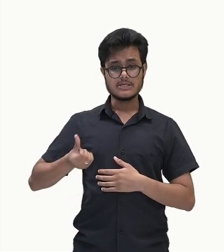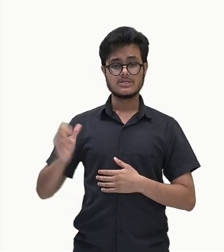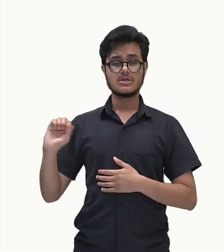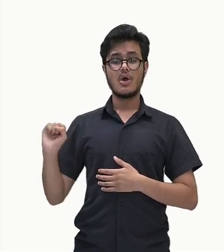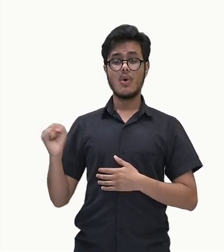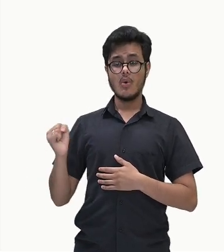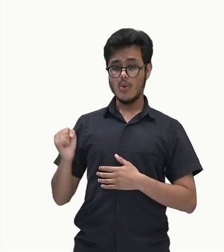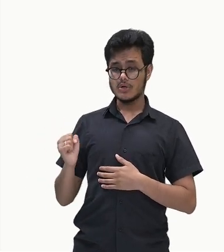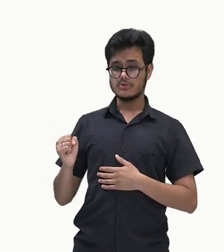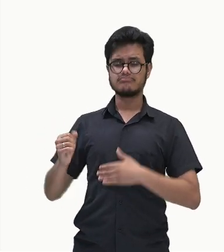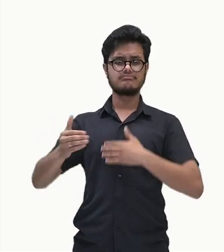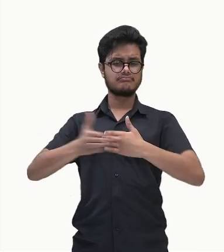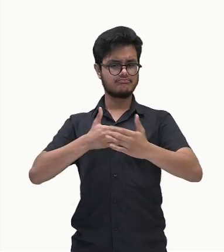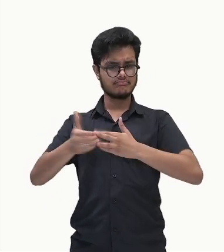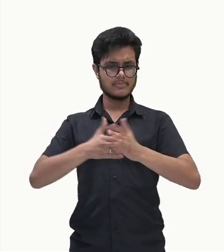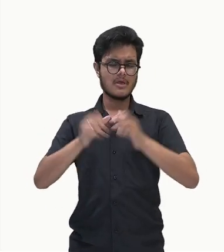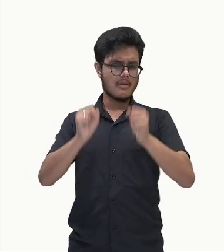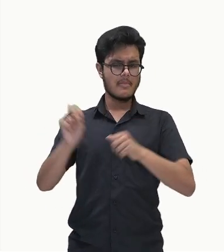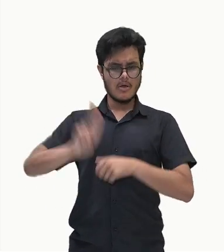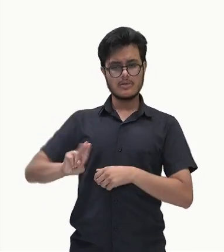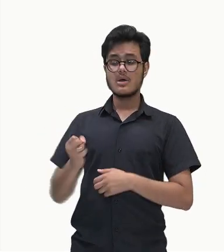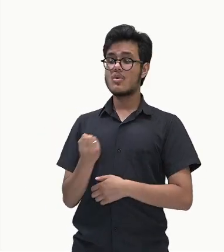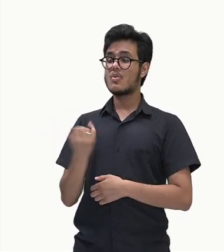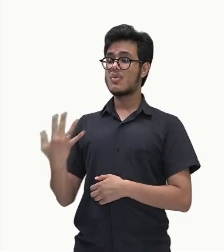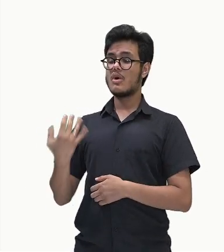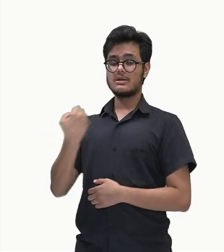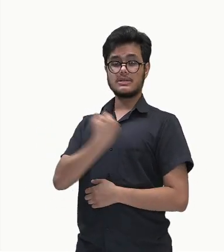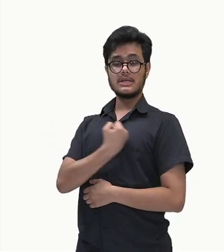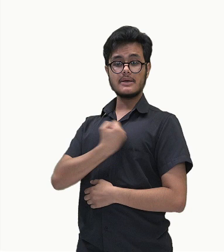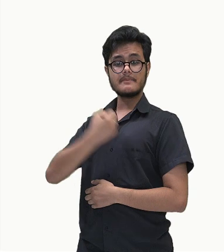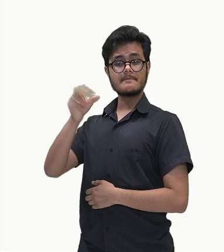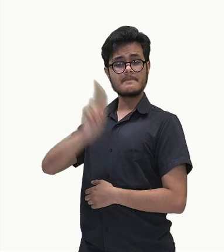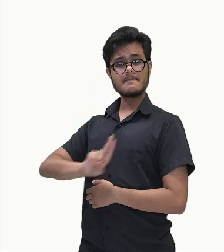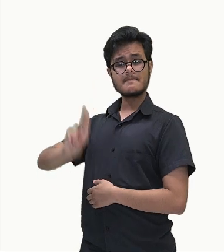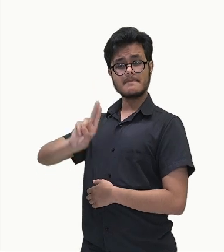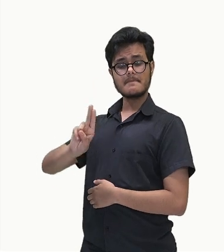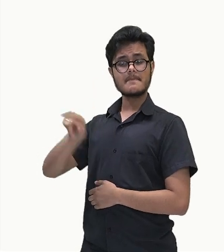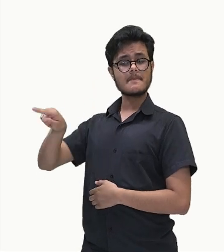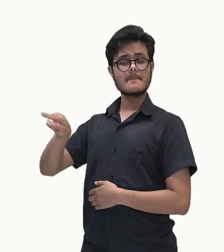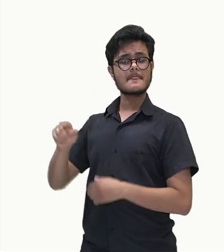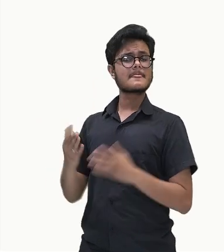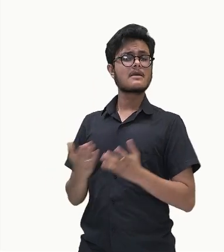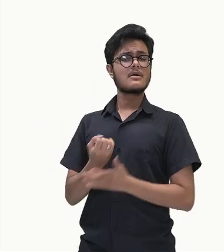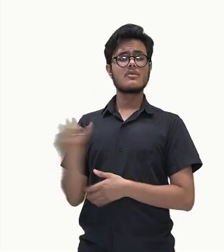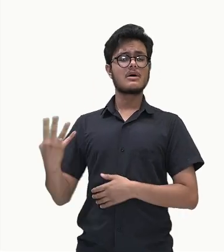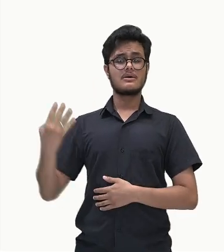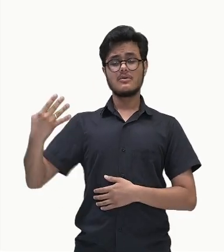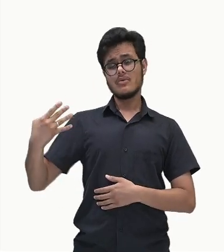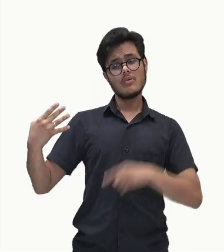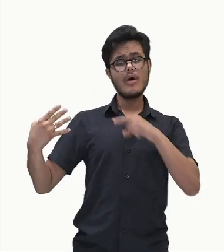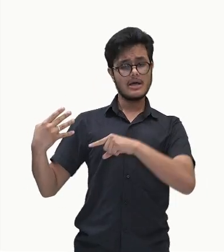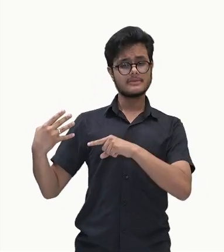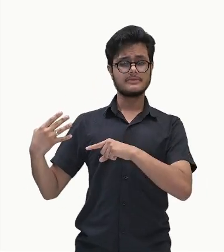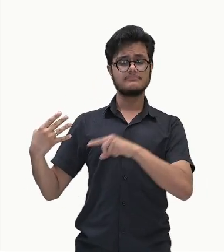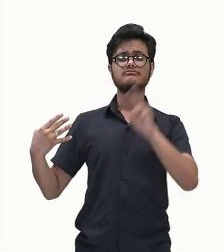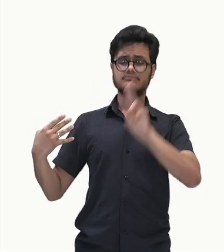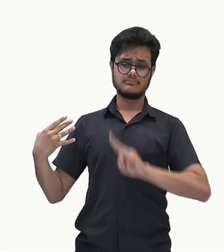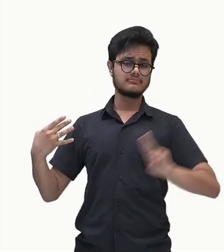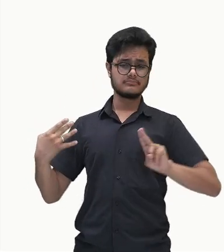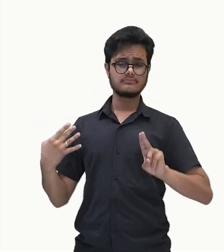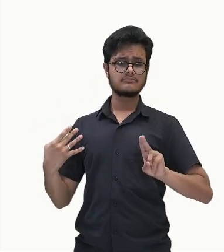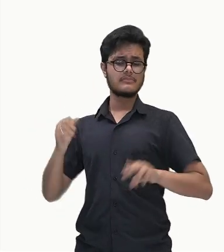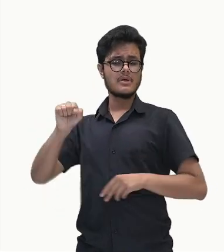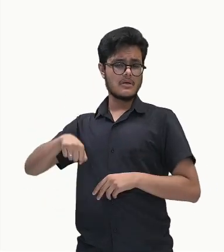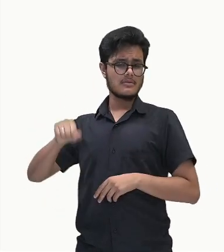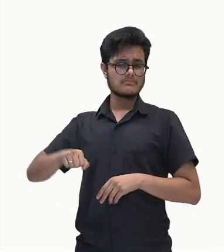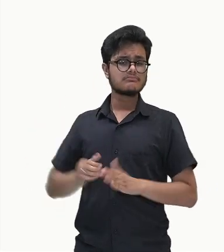oito Então temos quantas opções aqui para o último algarismo temos quatro opções Então já